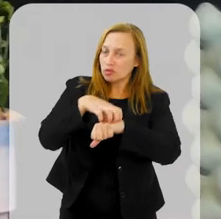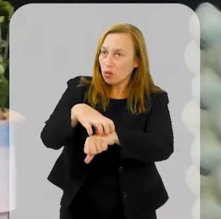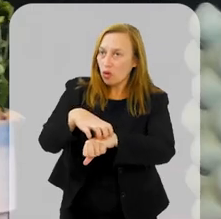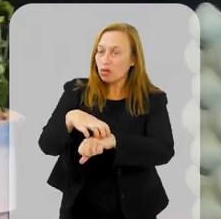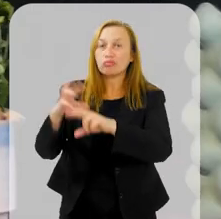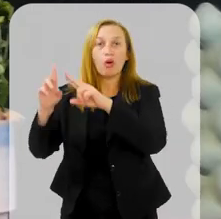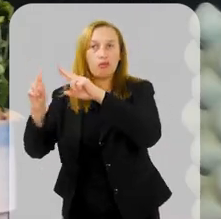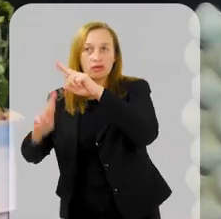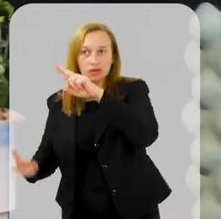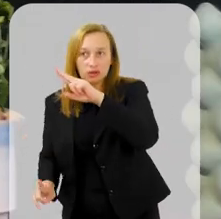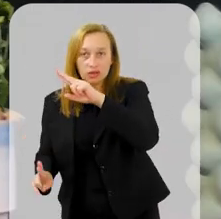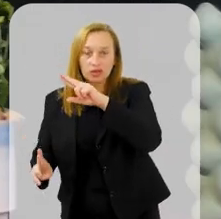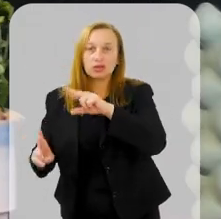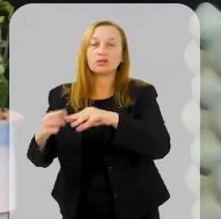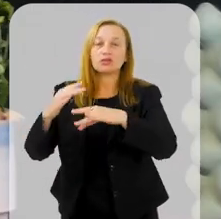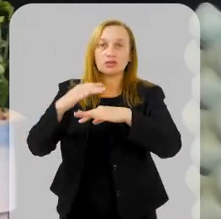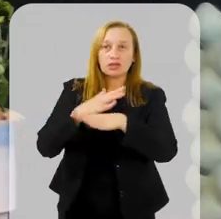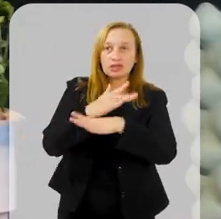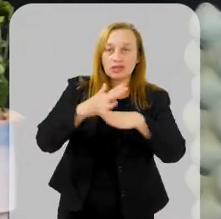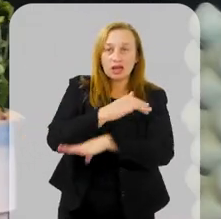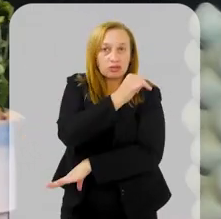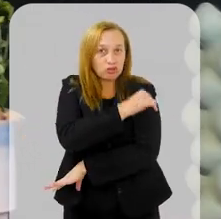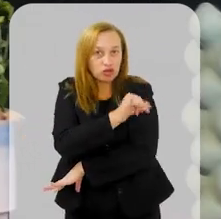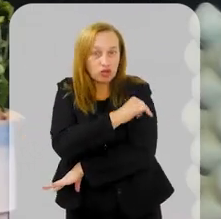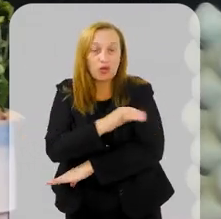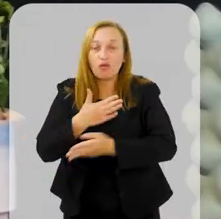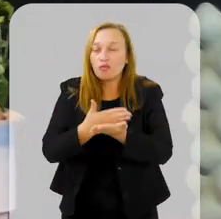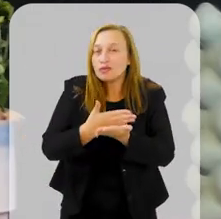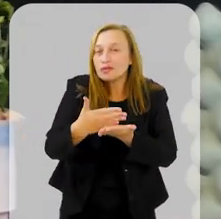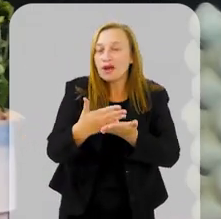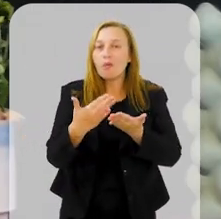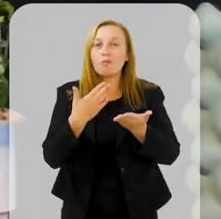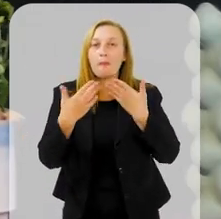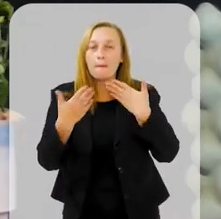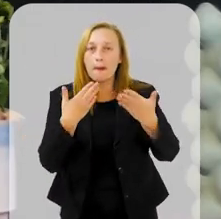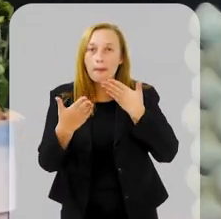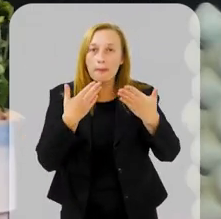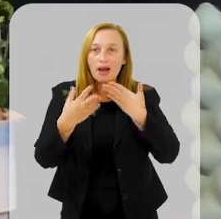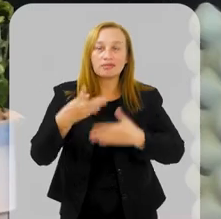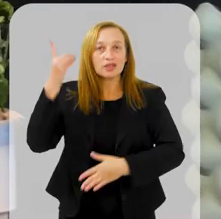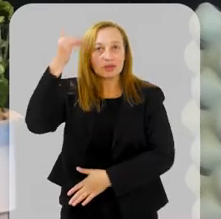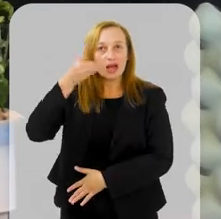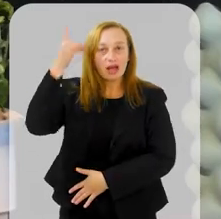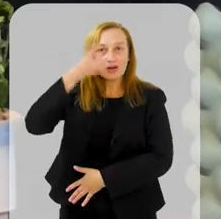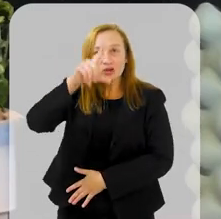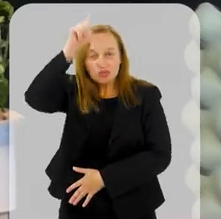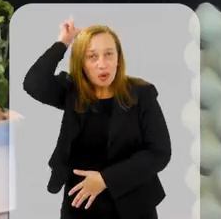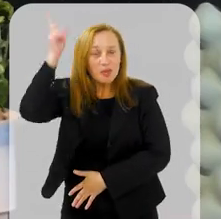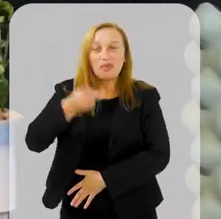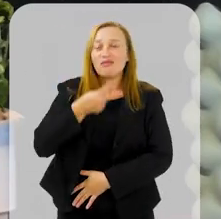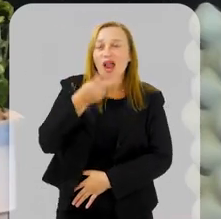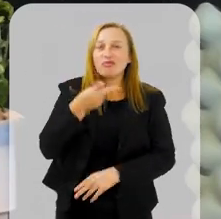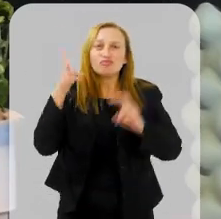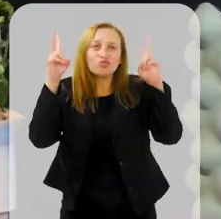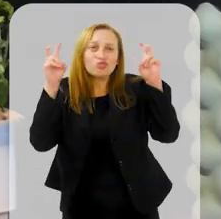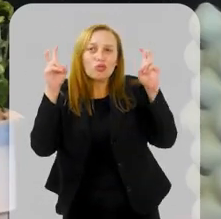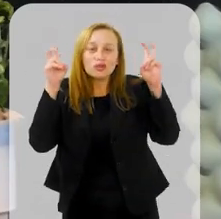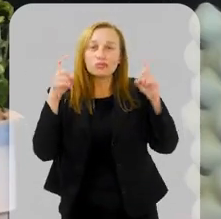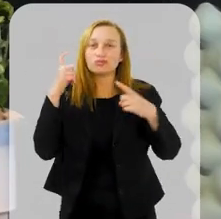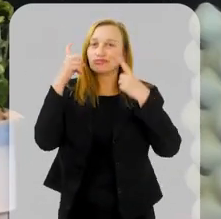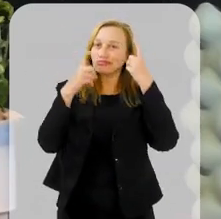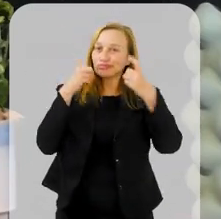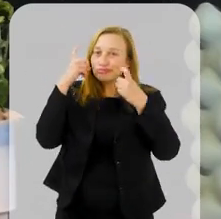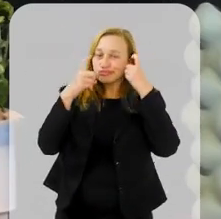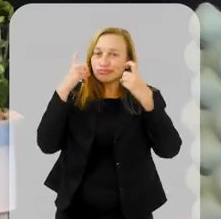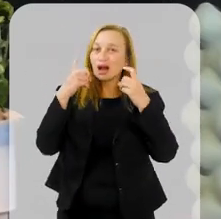a UFRJ, Universidade Federal do Rio de Janeiro. Então, vou começar esse bate-papo com o deputado Luiz Paulo para falar de um